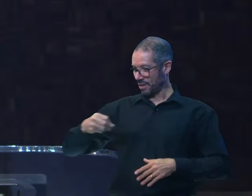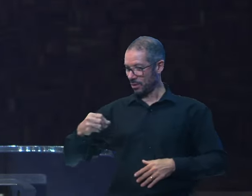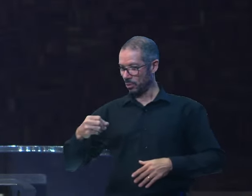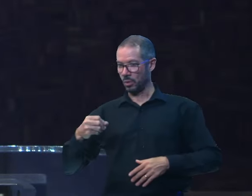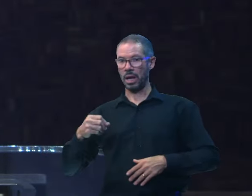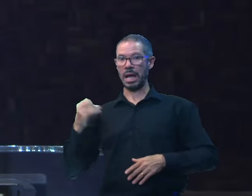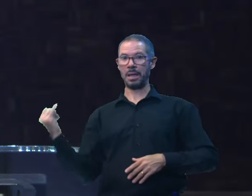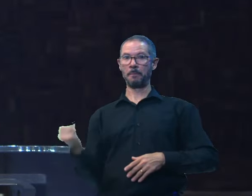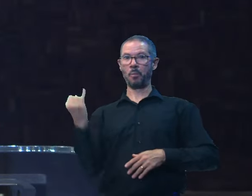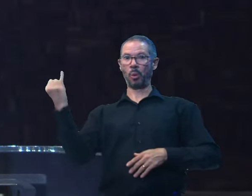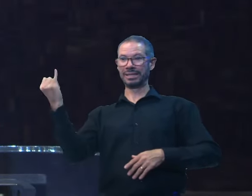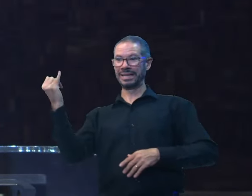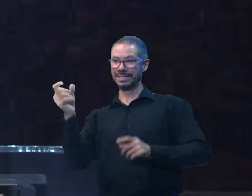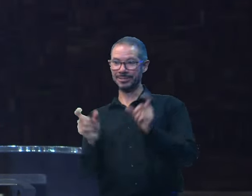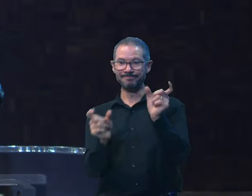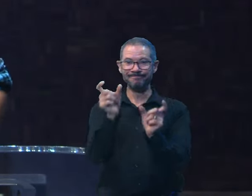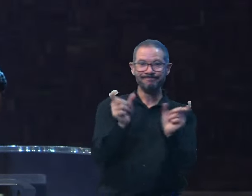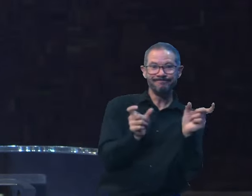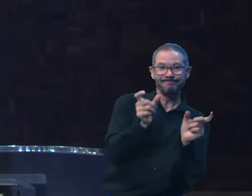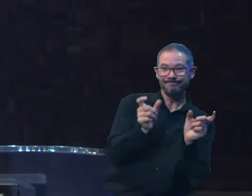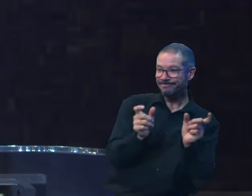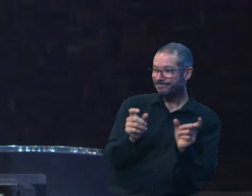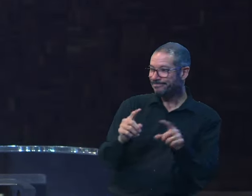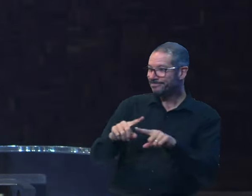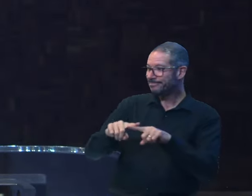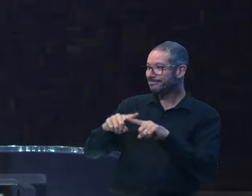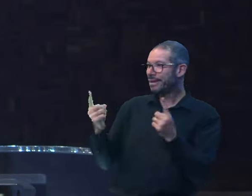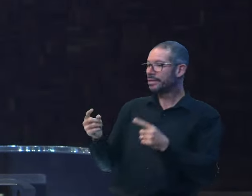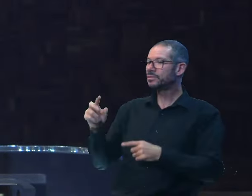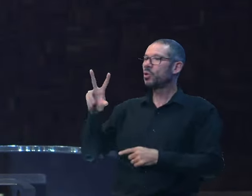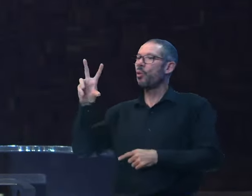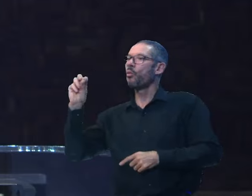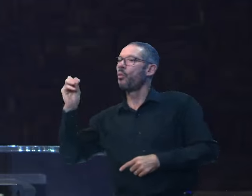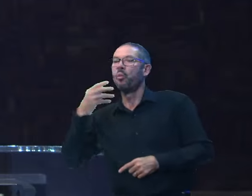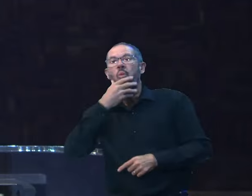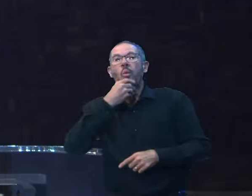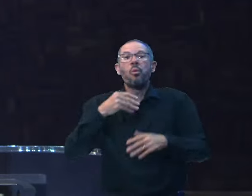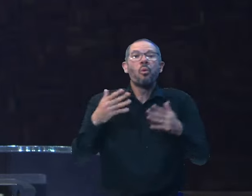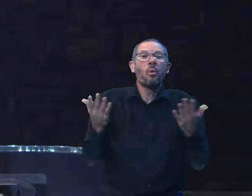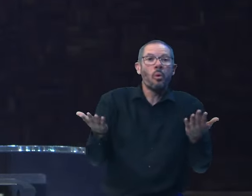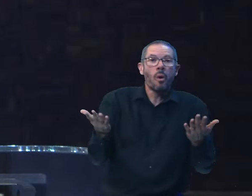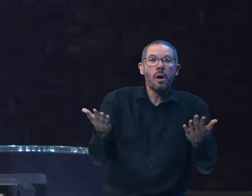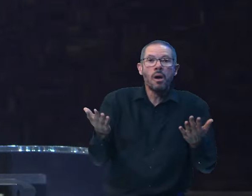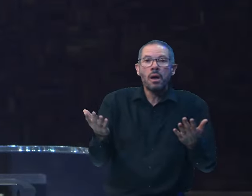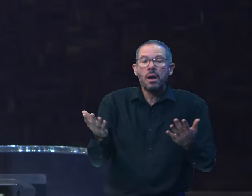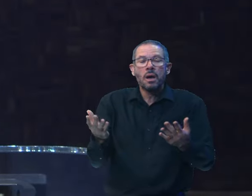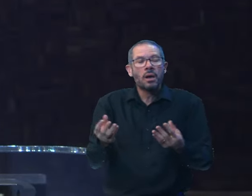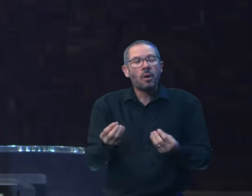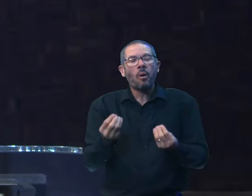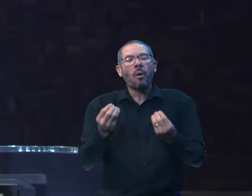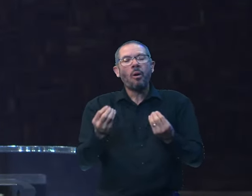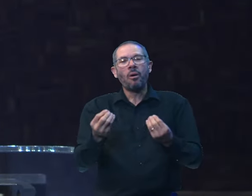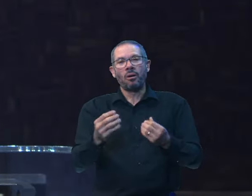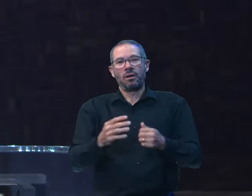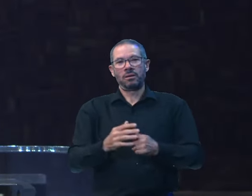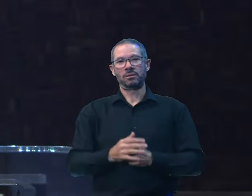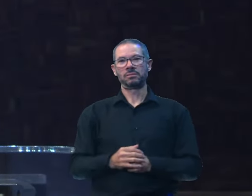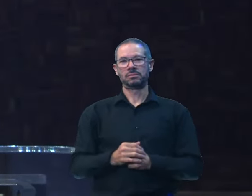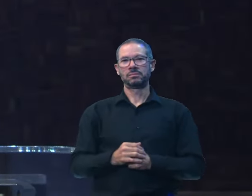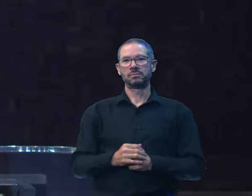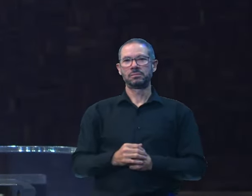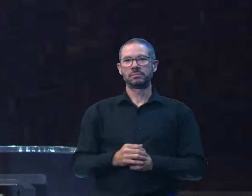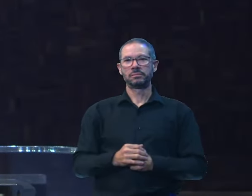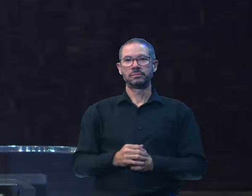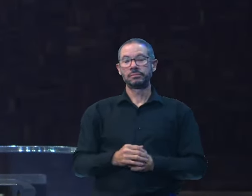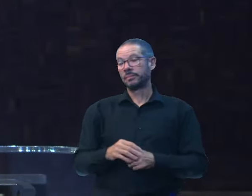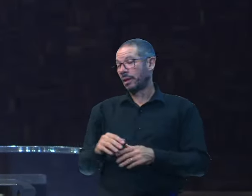dele. E volta e meia ele pergunta, mas e o vovô? Mas e a vovó? Falei,